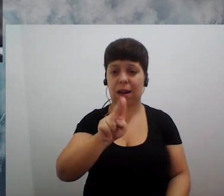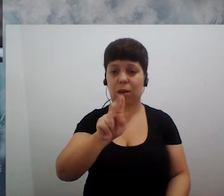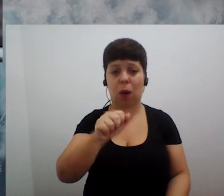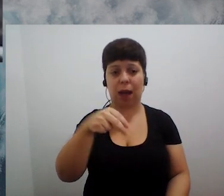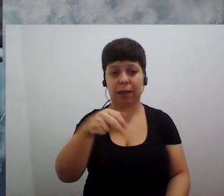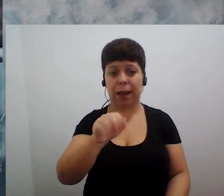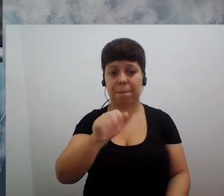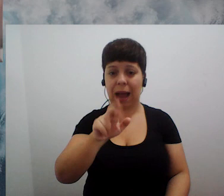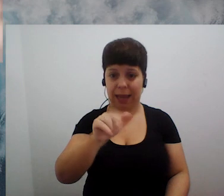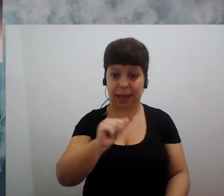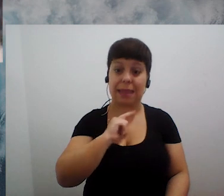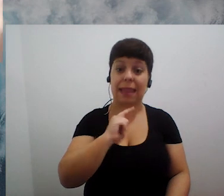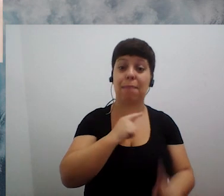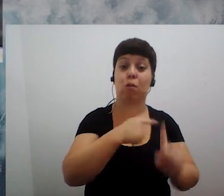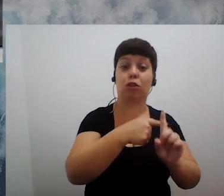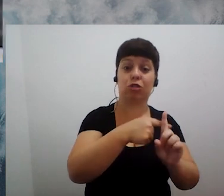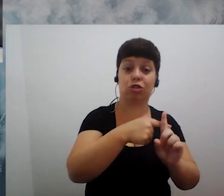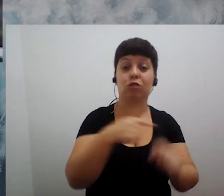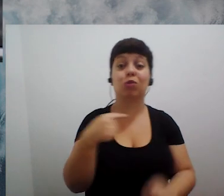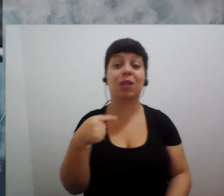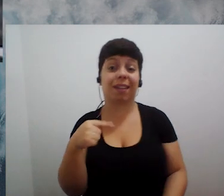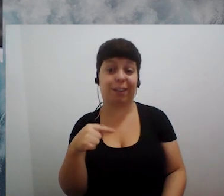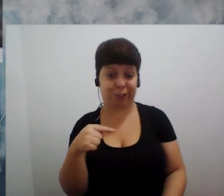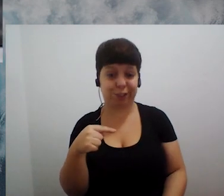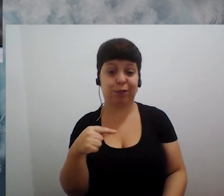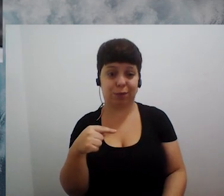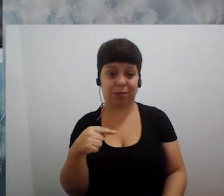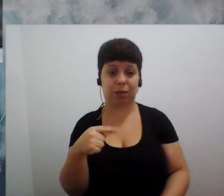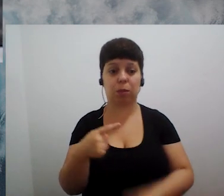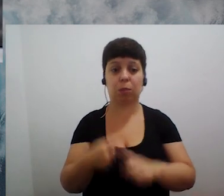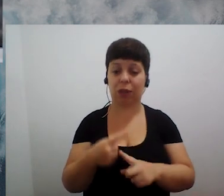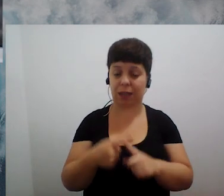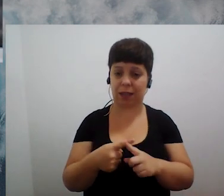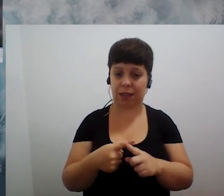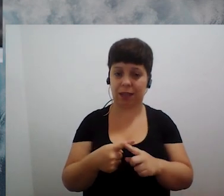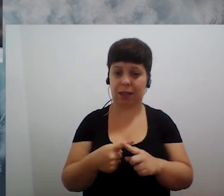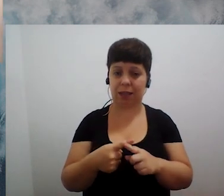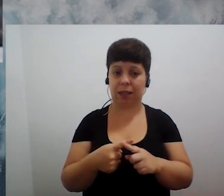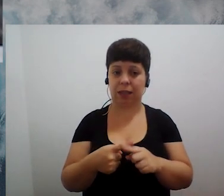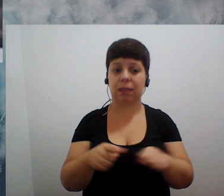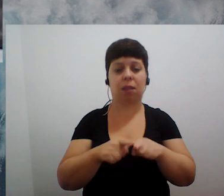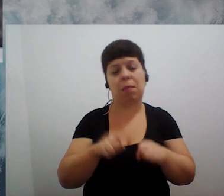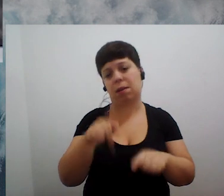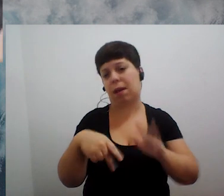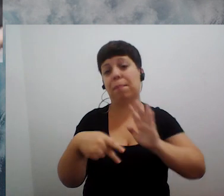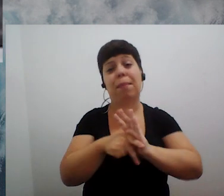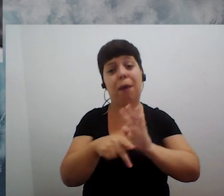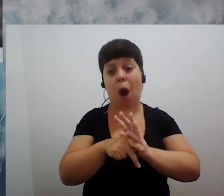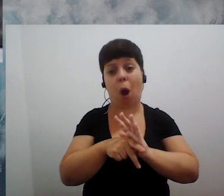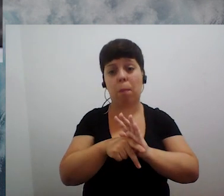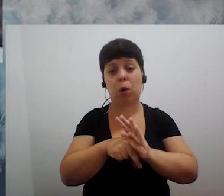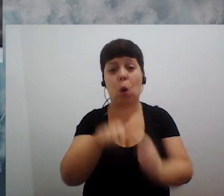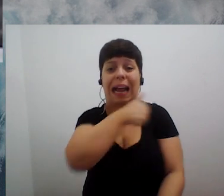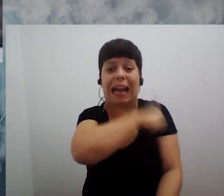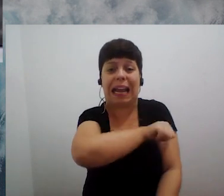tem o benefício e a parte ruim disso tudo, né? Porque isso também é um reflexo do Rio de Janeiro,